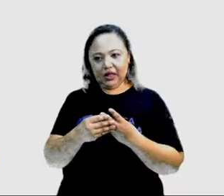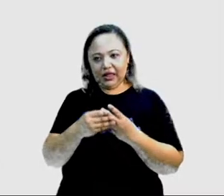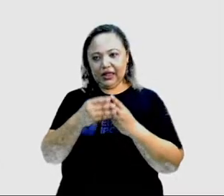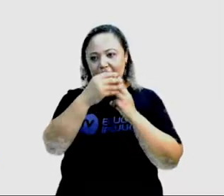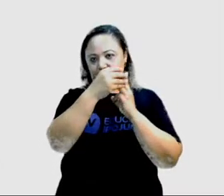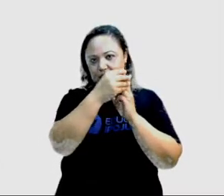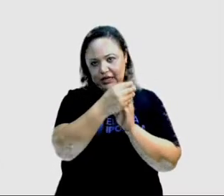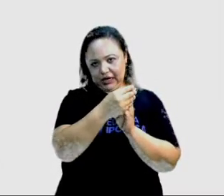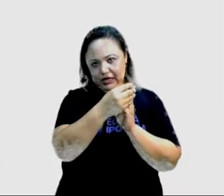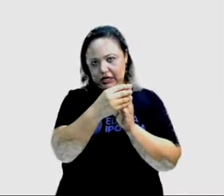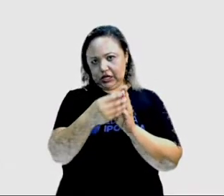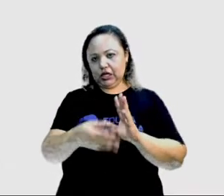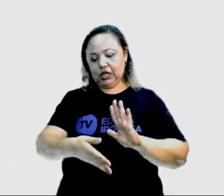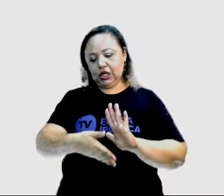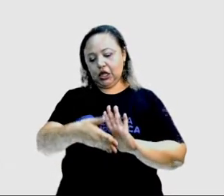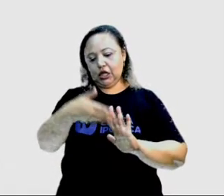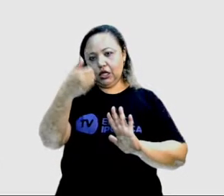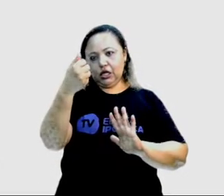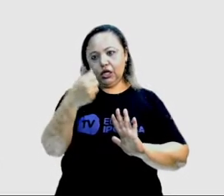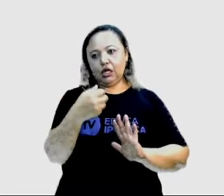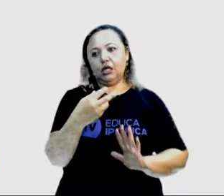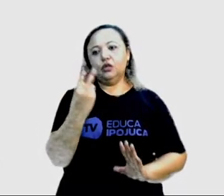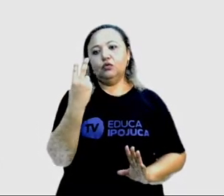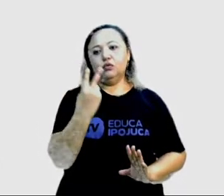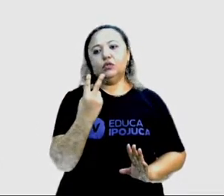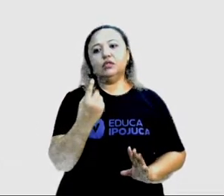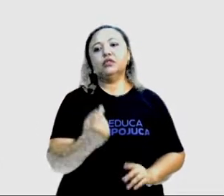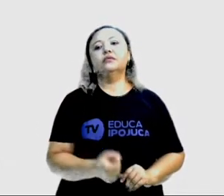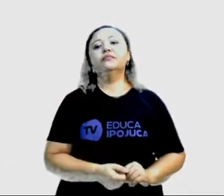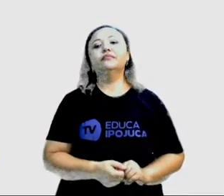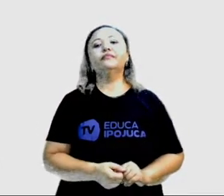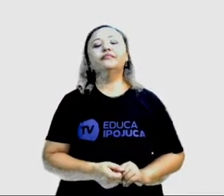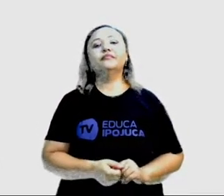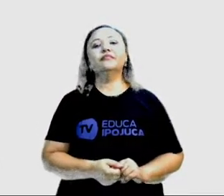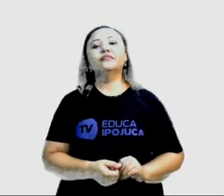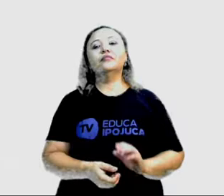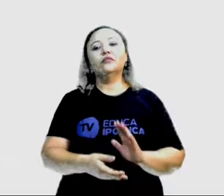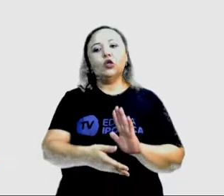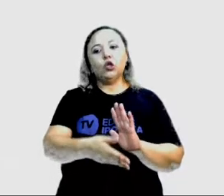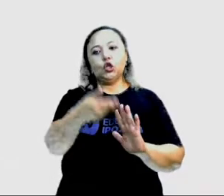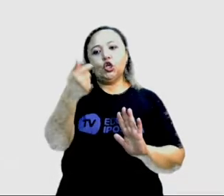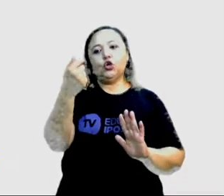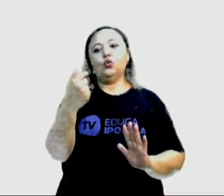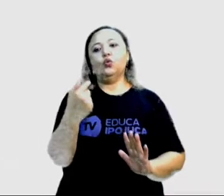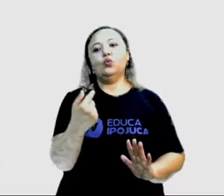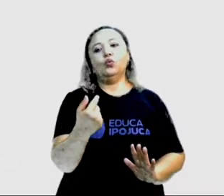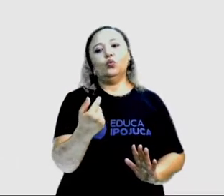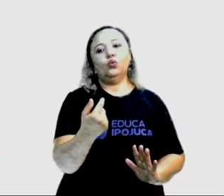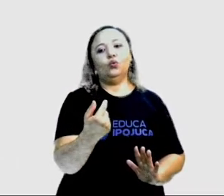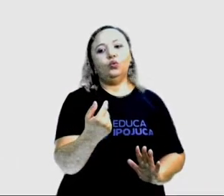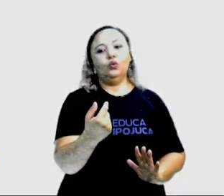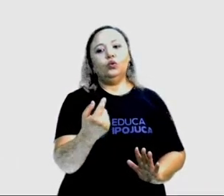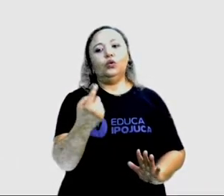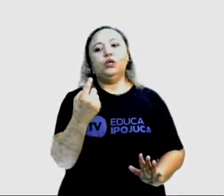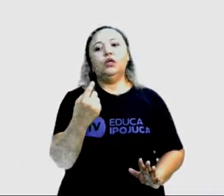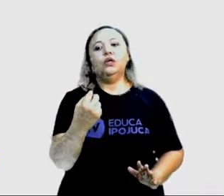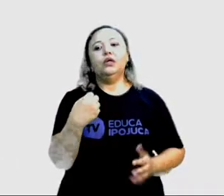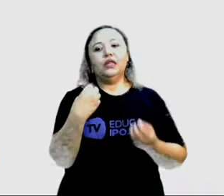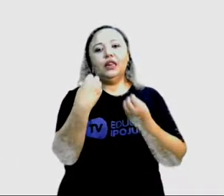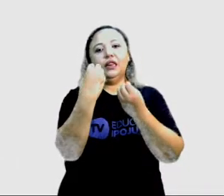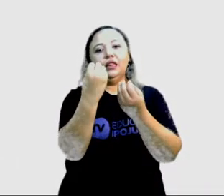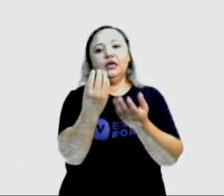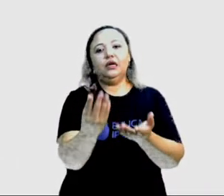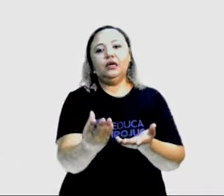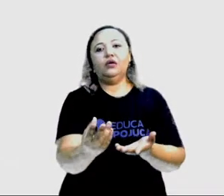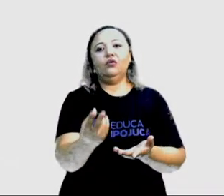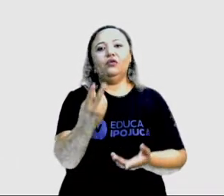valor que vai ficar? Isso mesmo. Ele tinha 3, tirou, deu. Olha